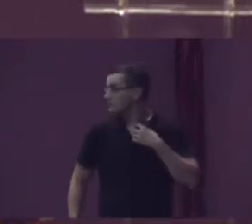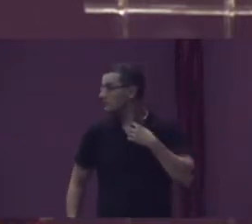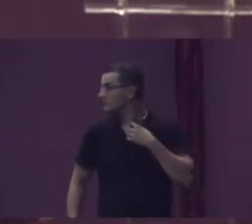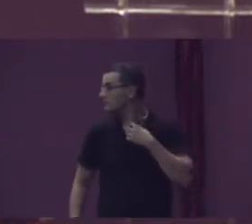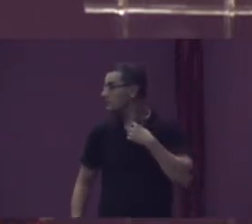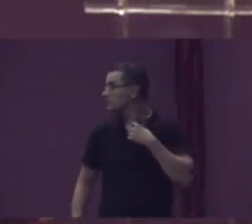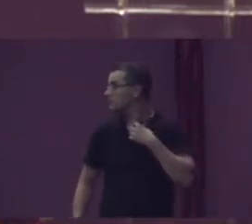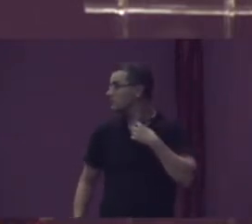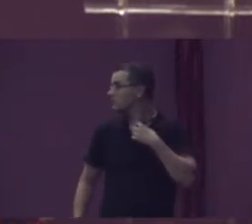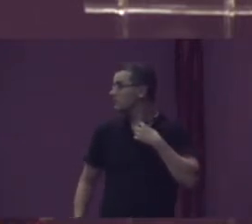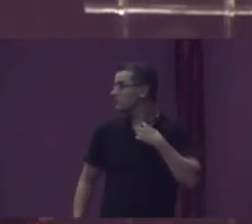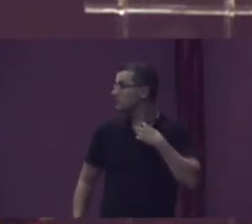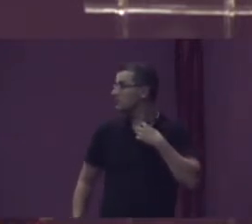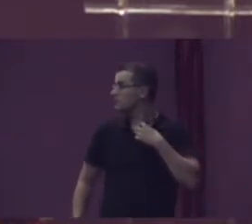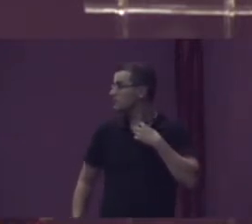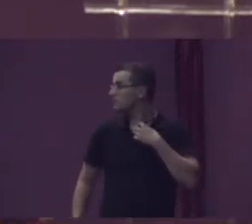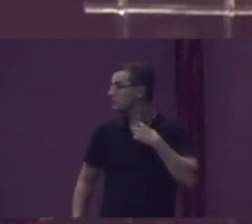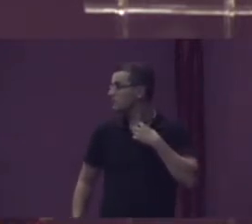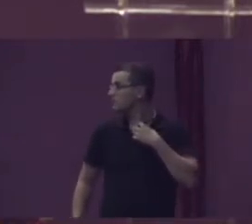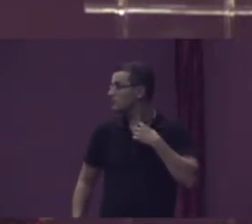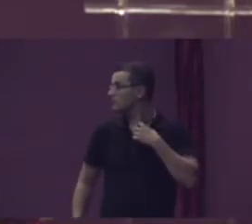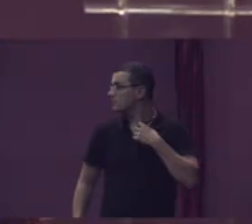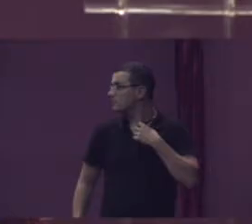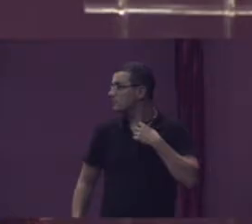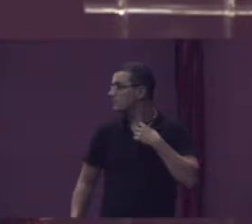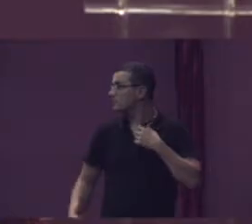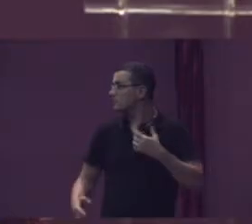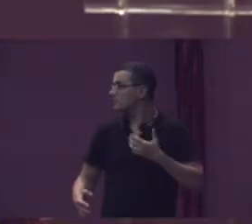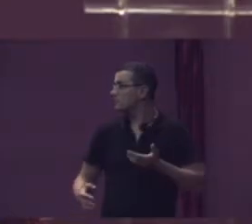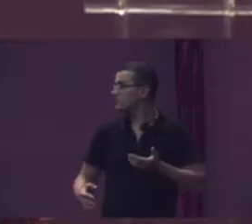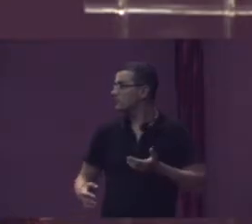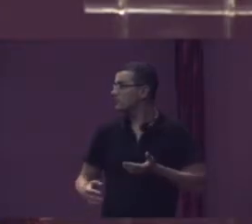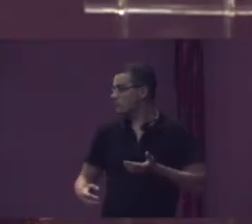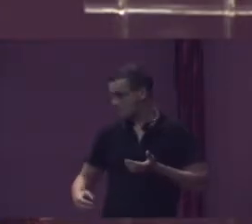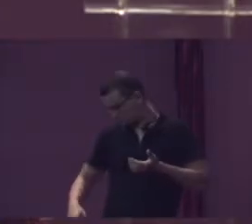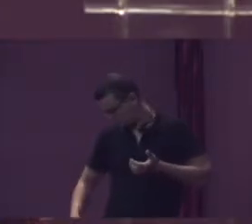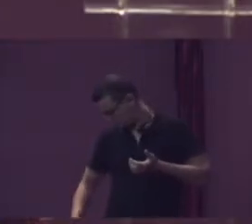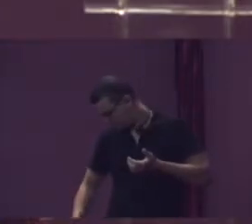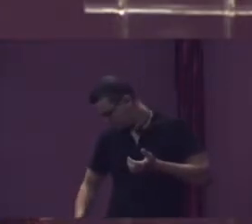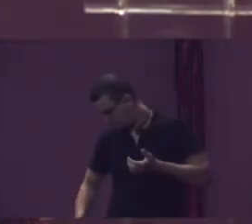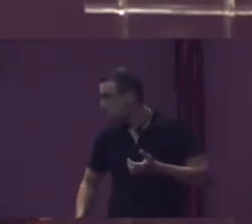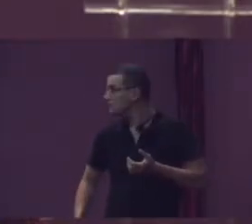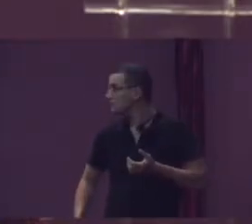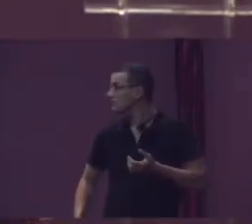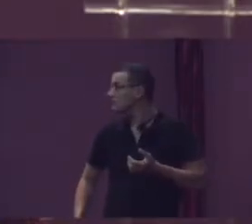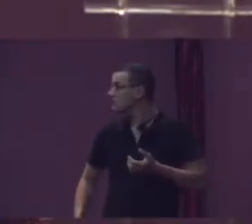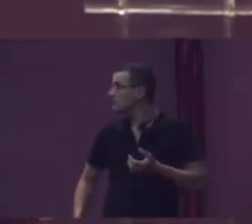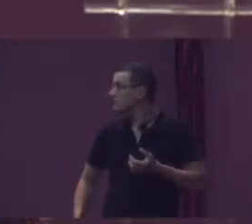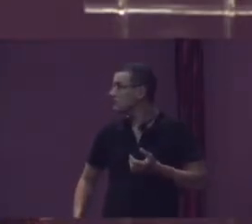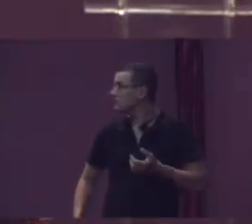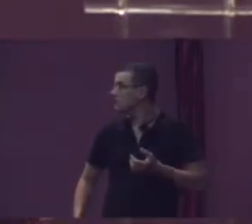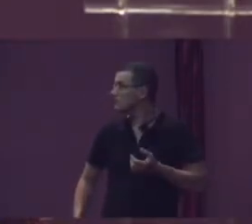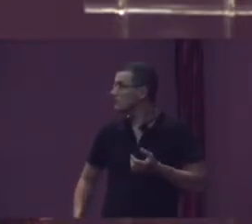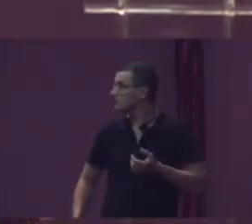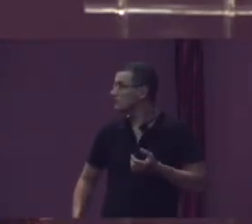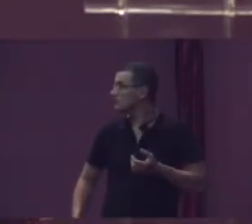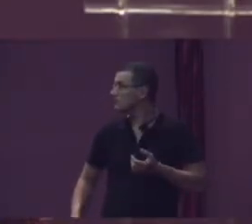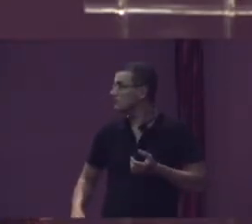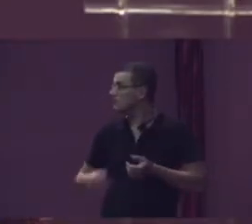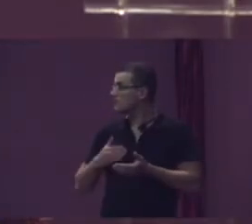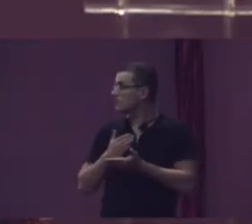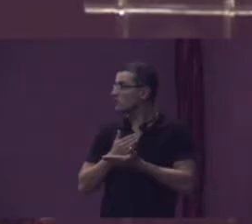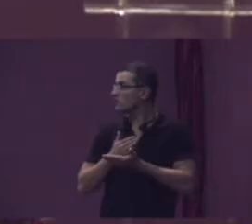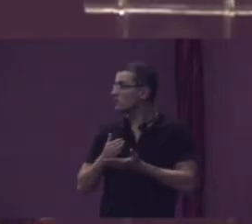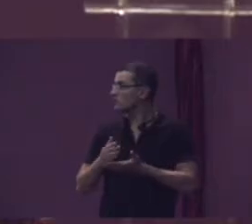eu olho a ordem, ok, então vai ser, tá, não, tá bom, vai ser a Maria. Tá? Eu vou começar de qualquer forma. Tá,